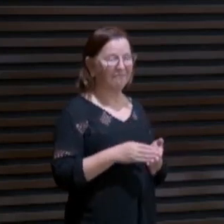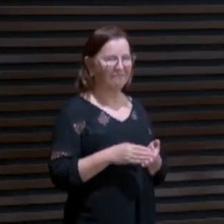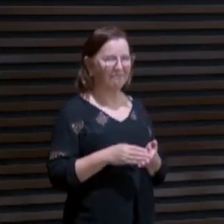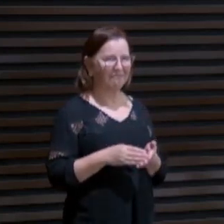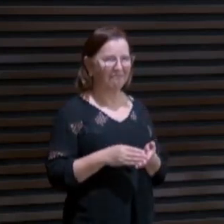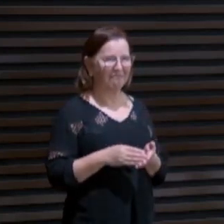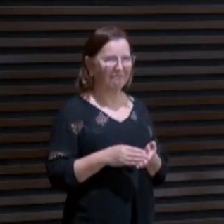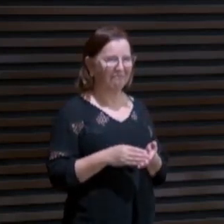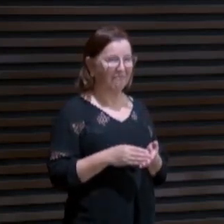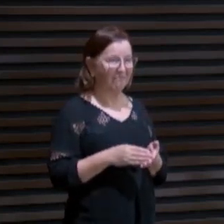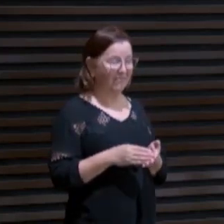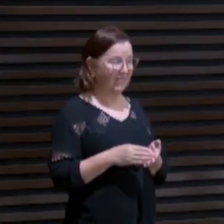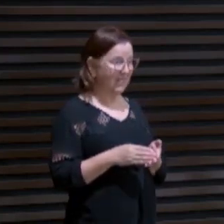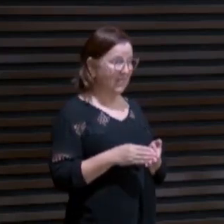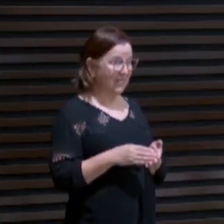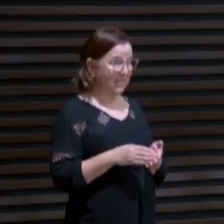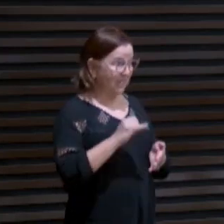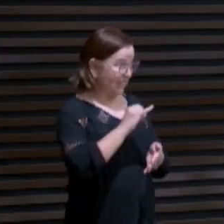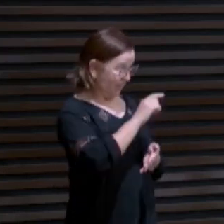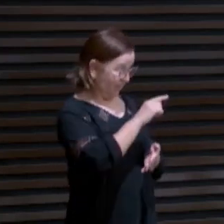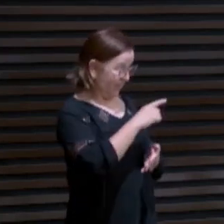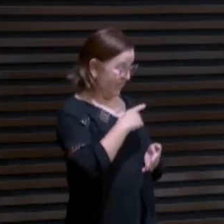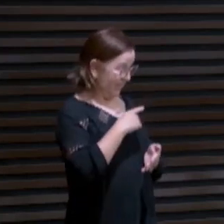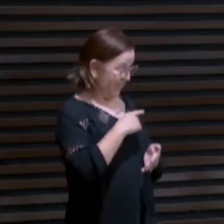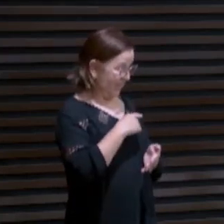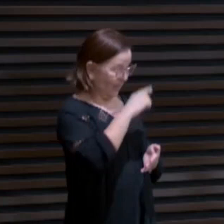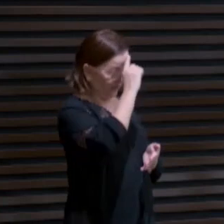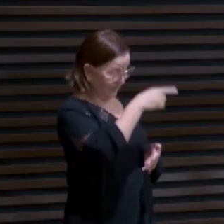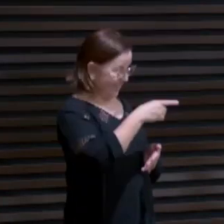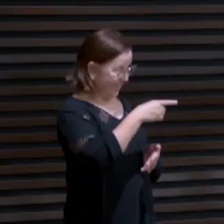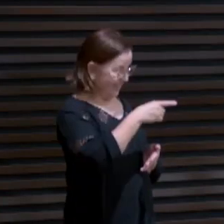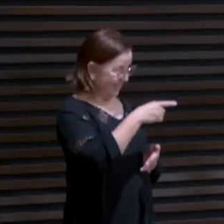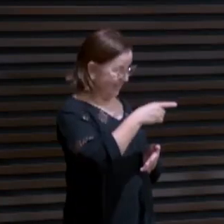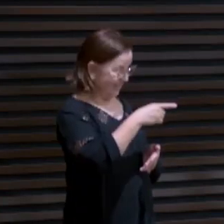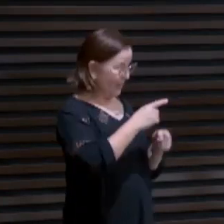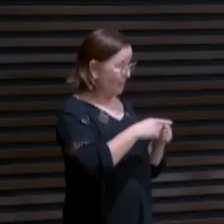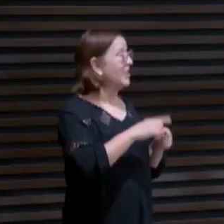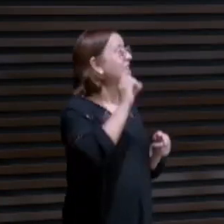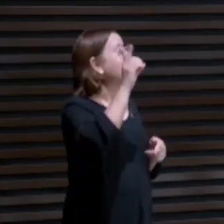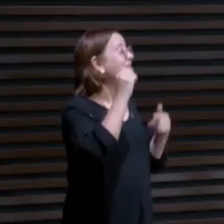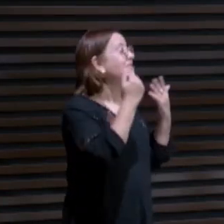Qualquer autoridade que Pilatos tivesse, teria que vir de cima.